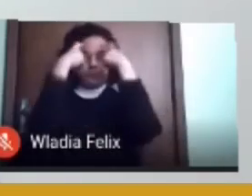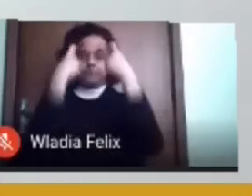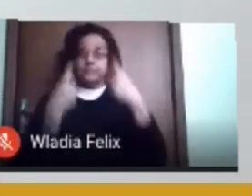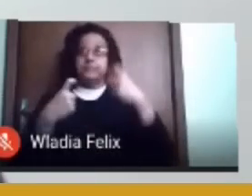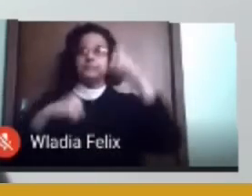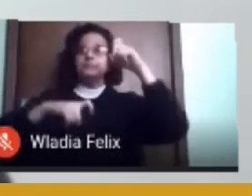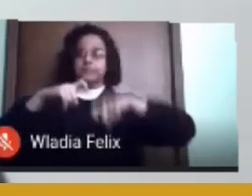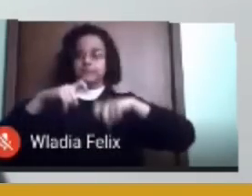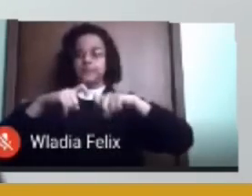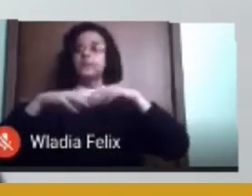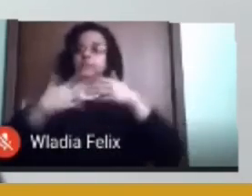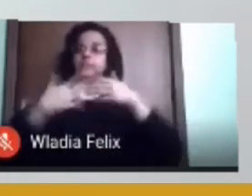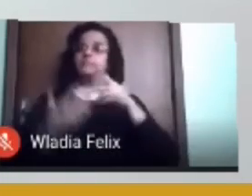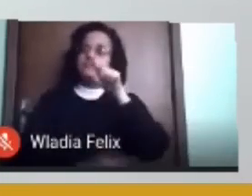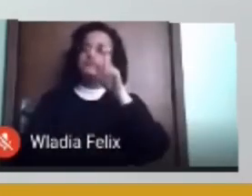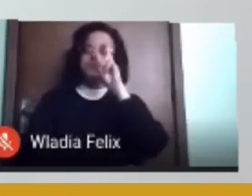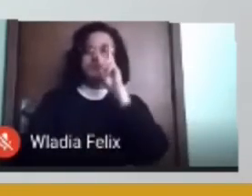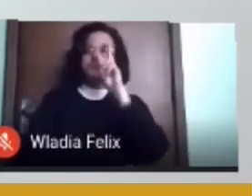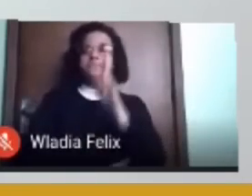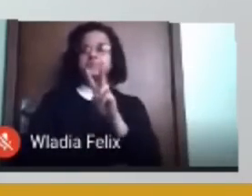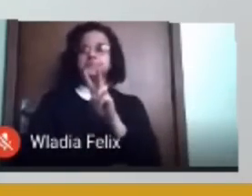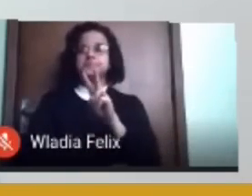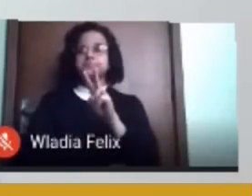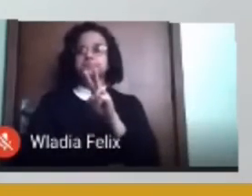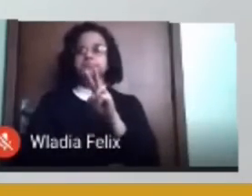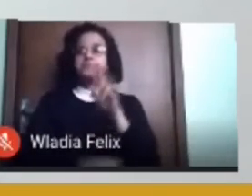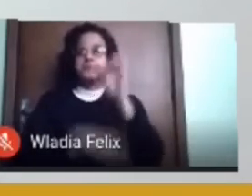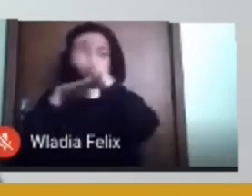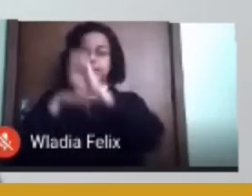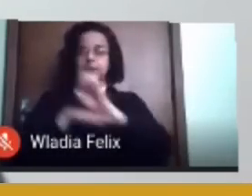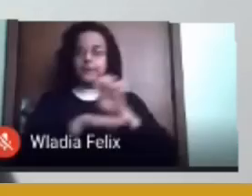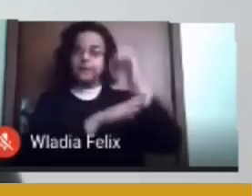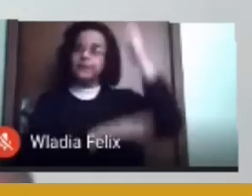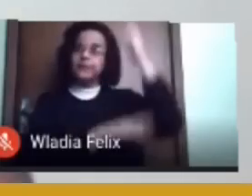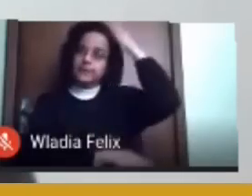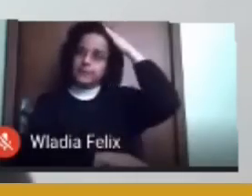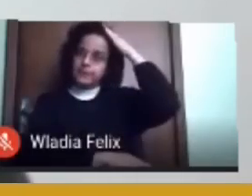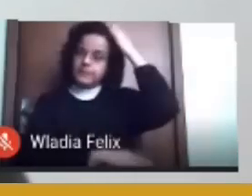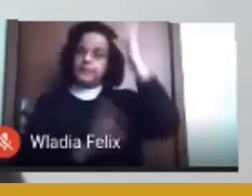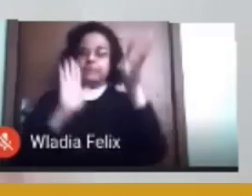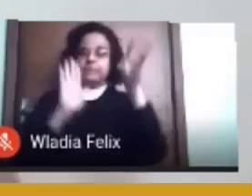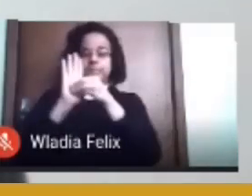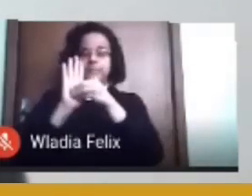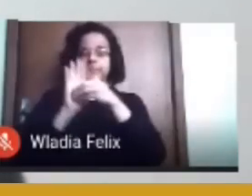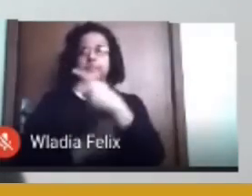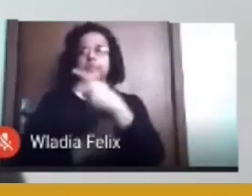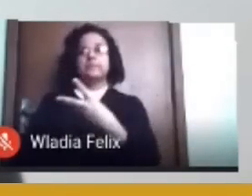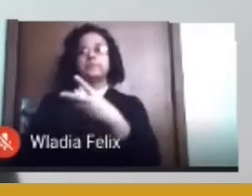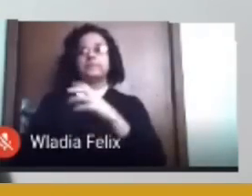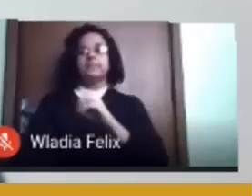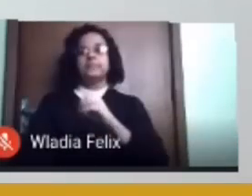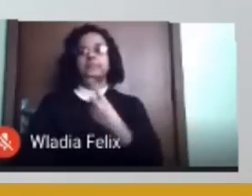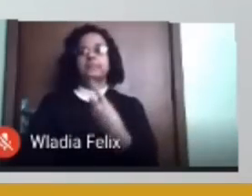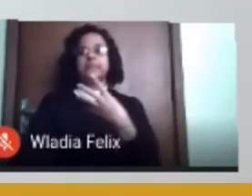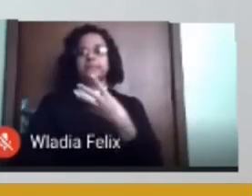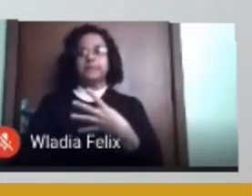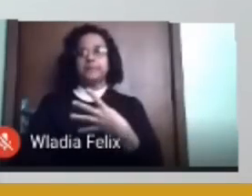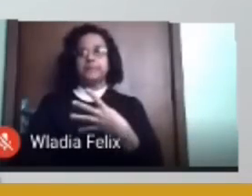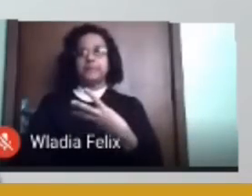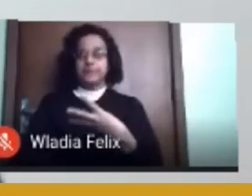registrou em 2013 24% de todas as denúncias do Brasil em relação à violência